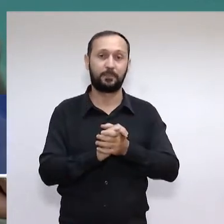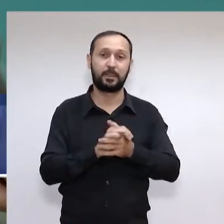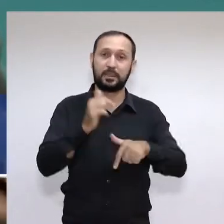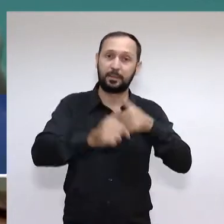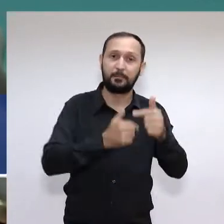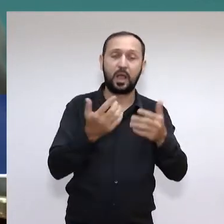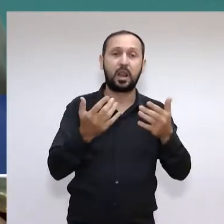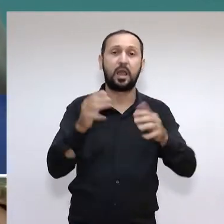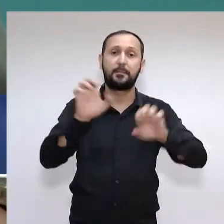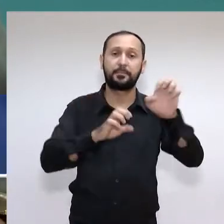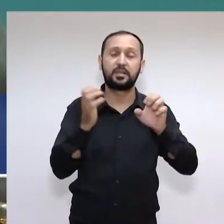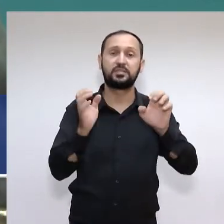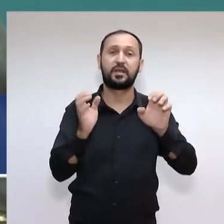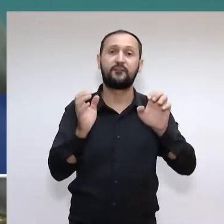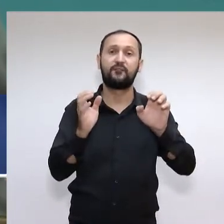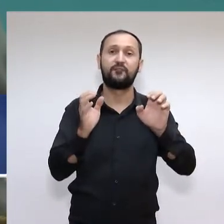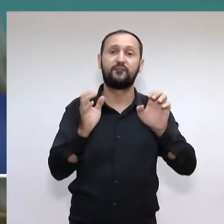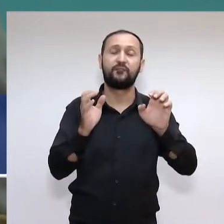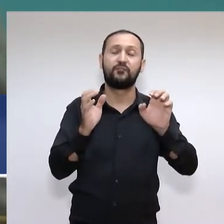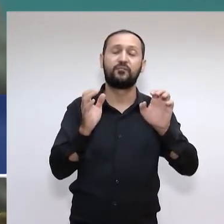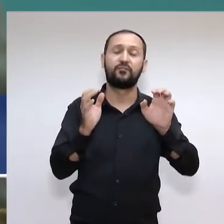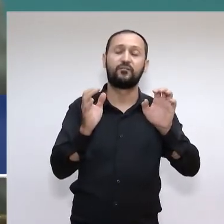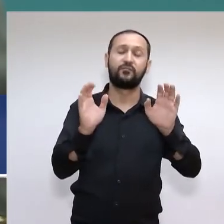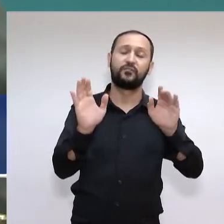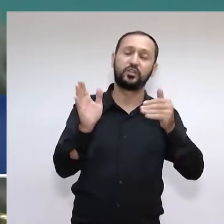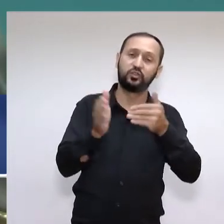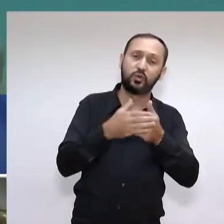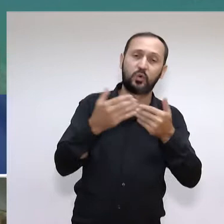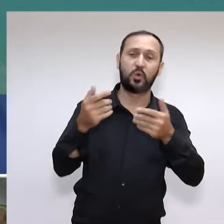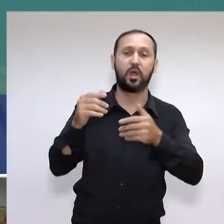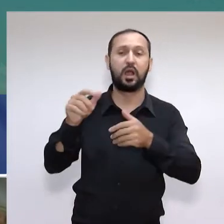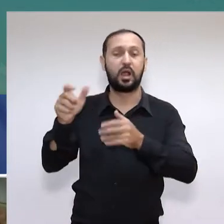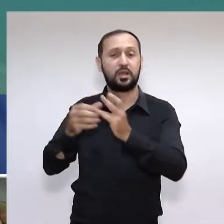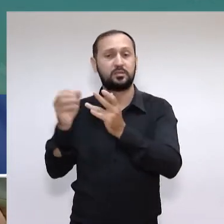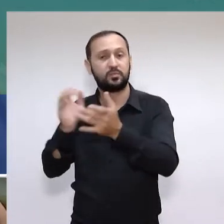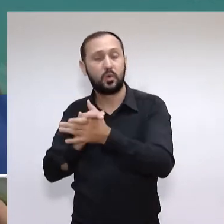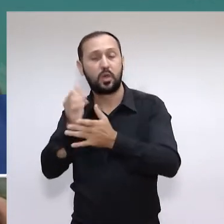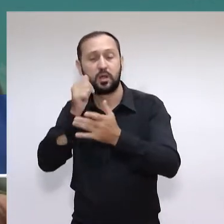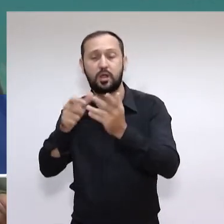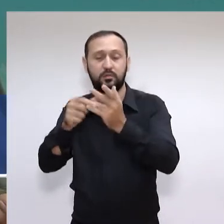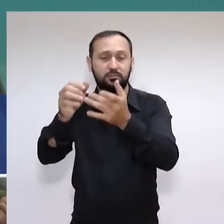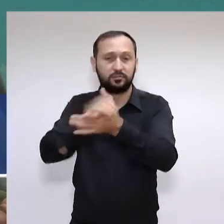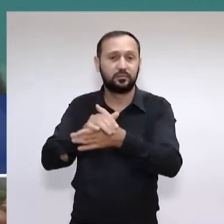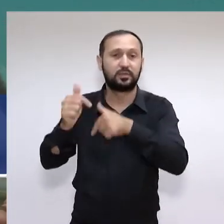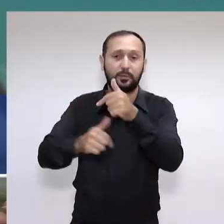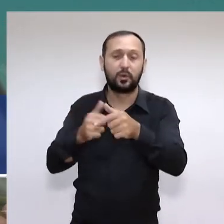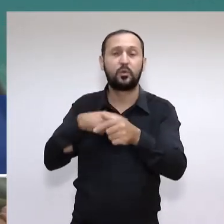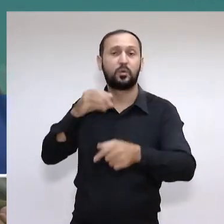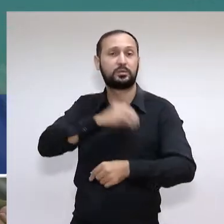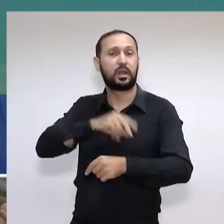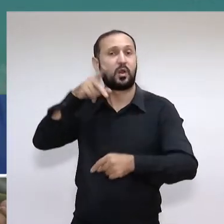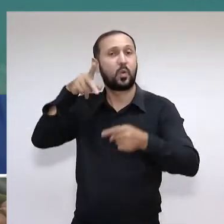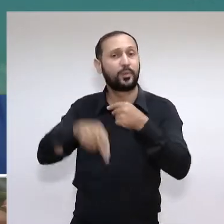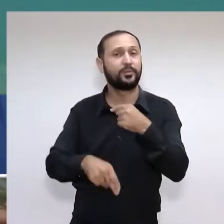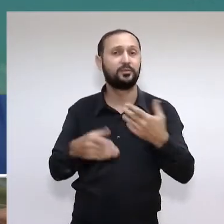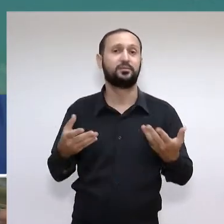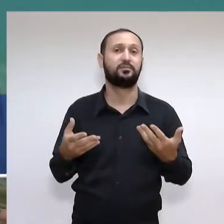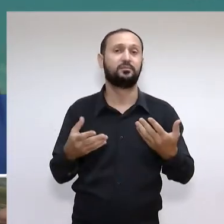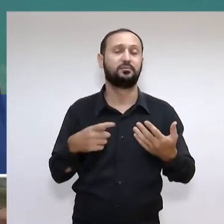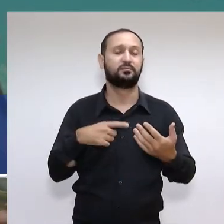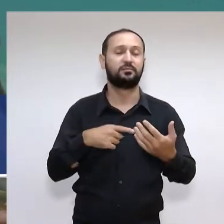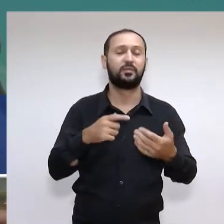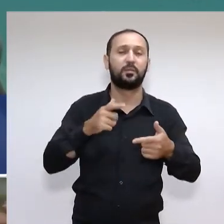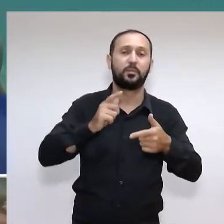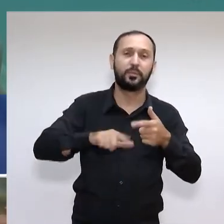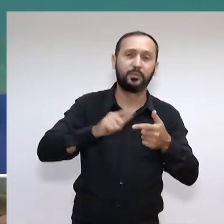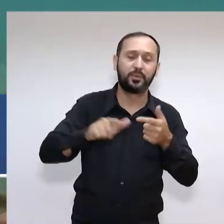foram atingidas. Ele trabalha numa empresa, essa empresa fechou as portas, às vezes o esposo ou a esposa trabalham numa outra empresa que